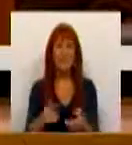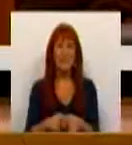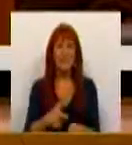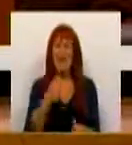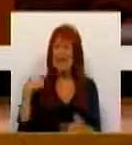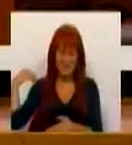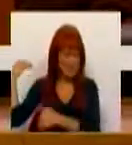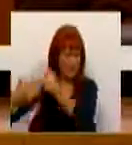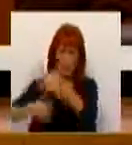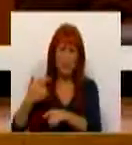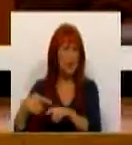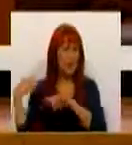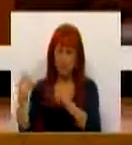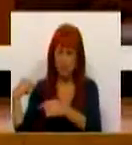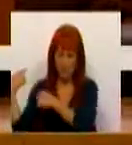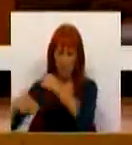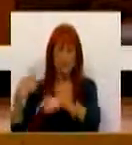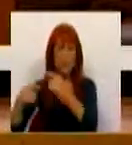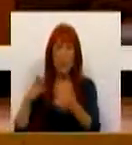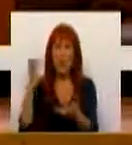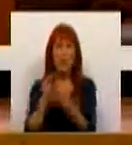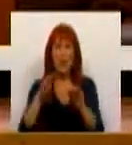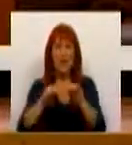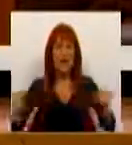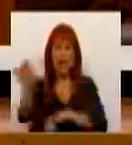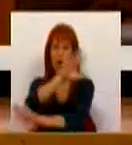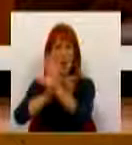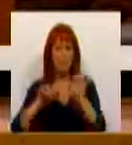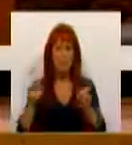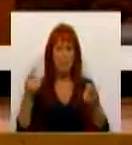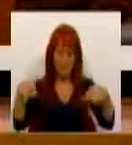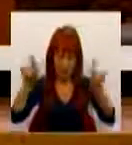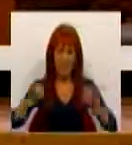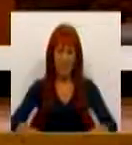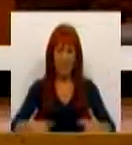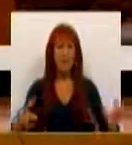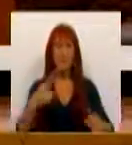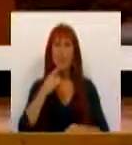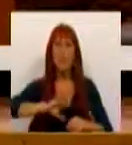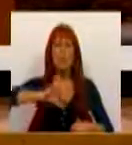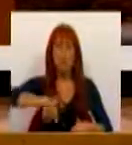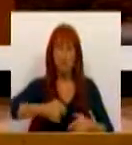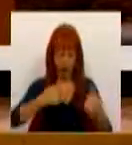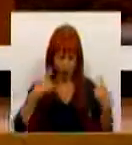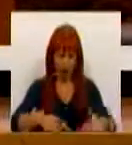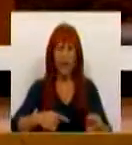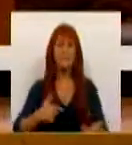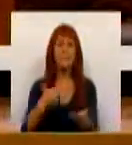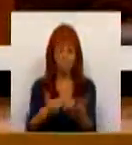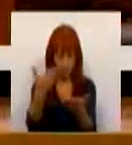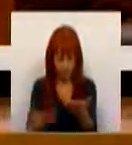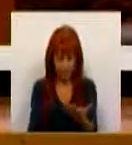desde sempre em discussão, não só a nível europeu, mas também mundial,